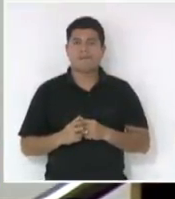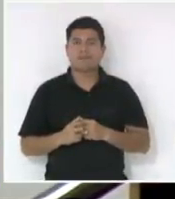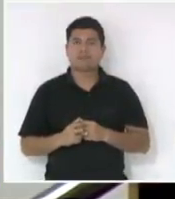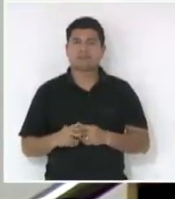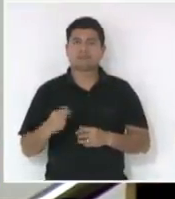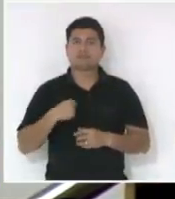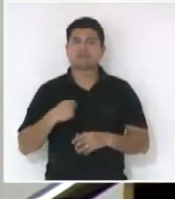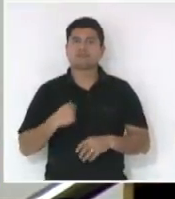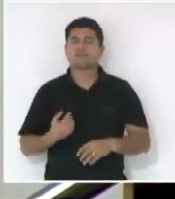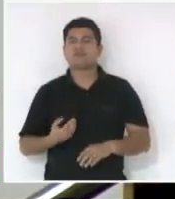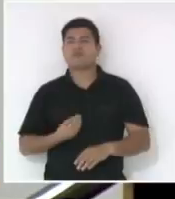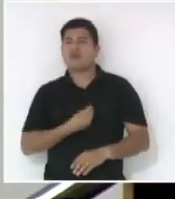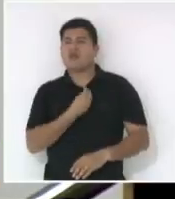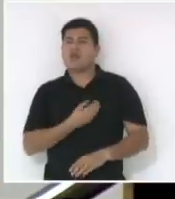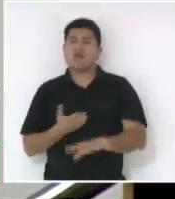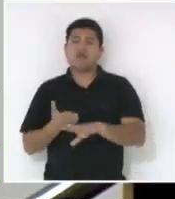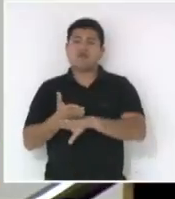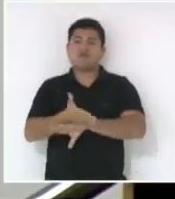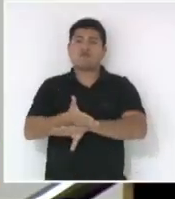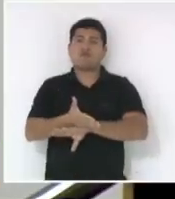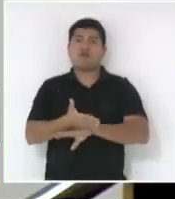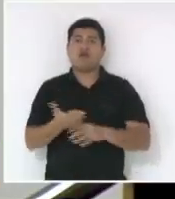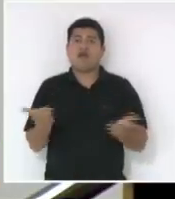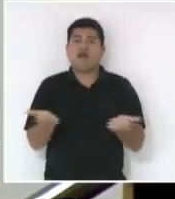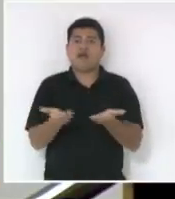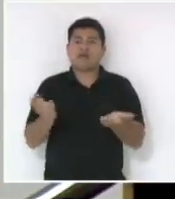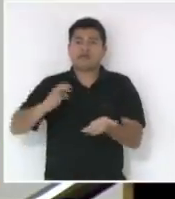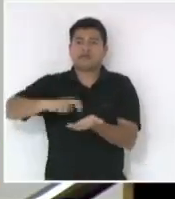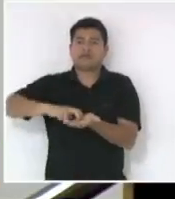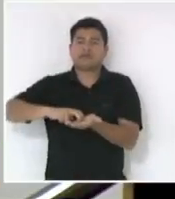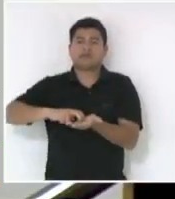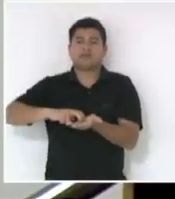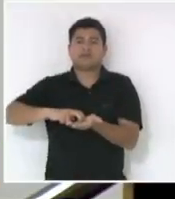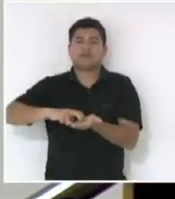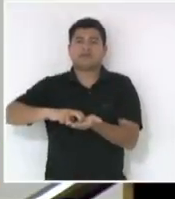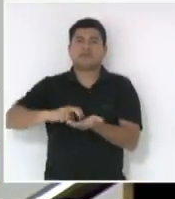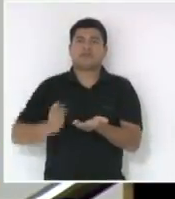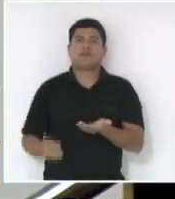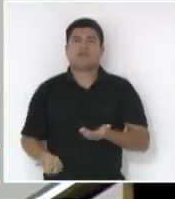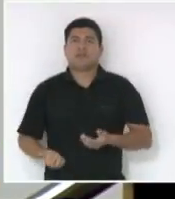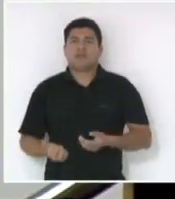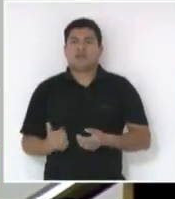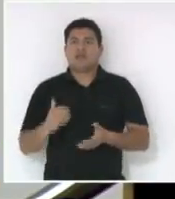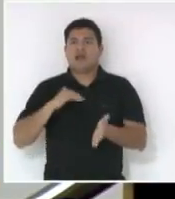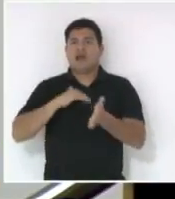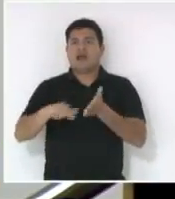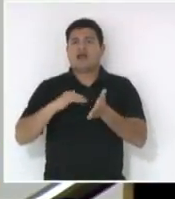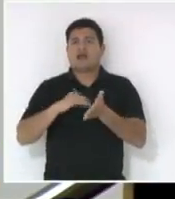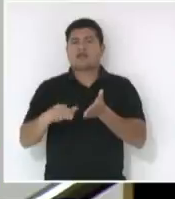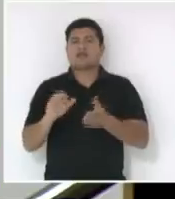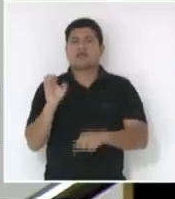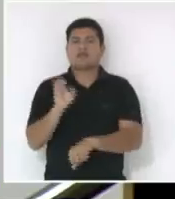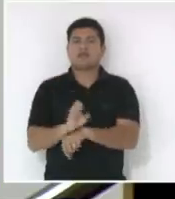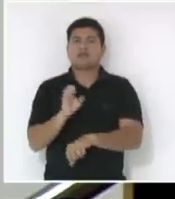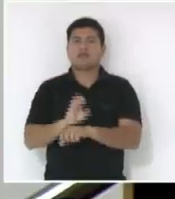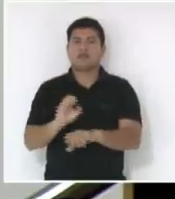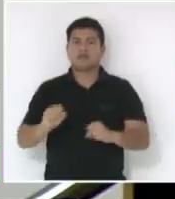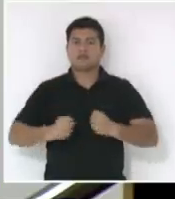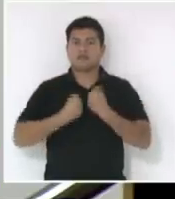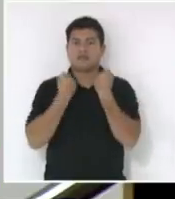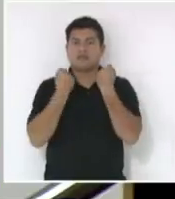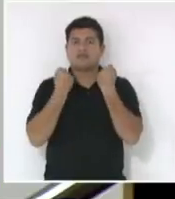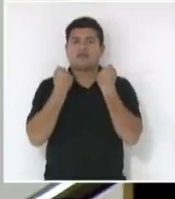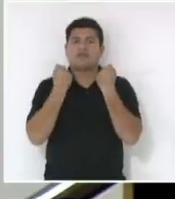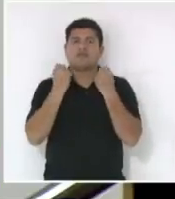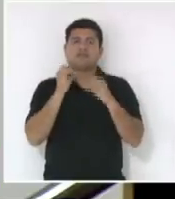Estive, senhores deputados, estive agora pela manhã na Secretaria de Estado da Defesa Civil